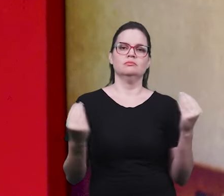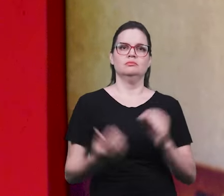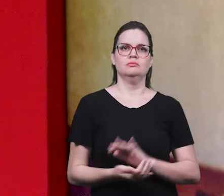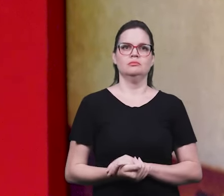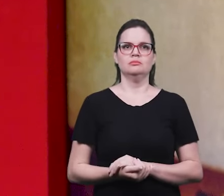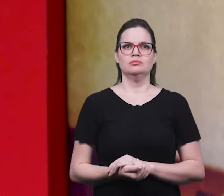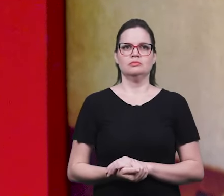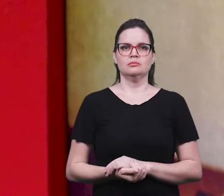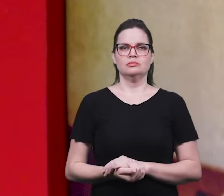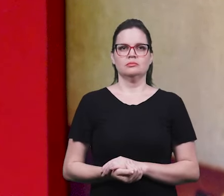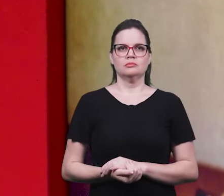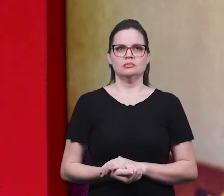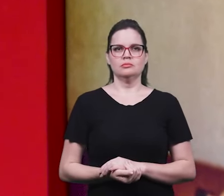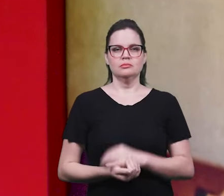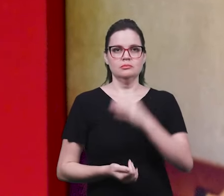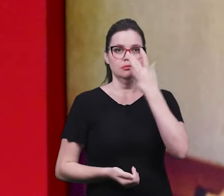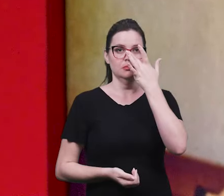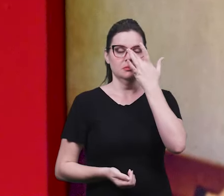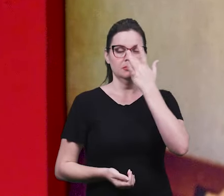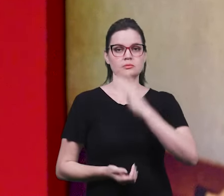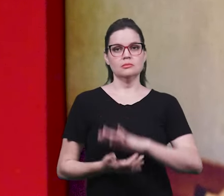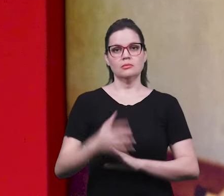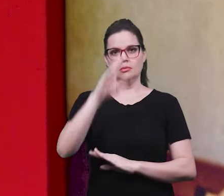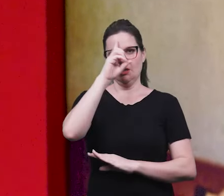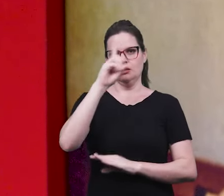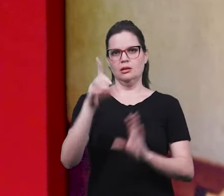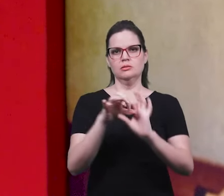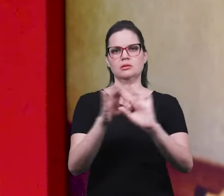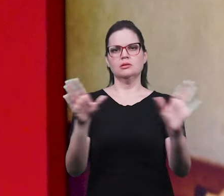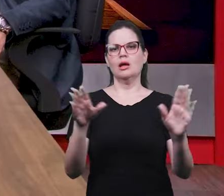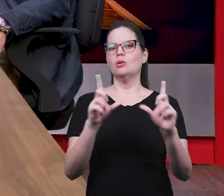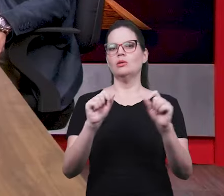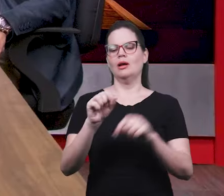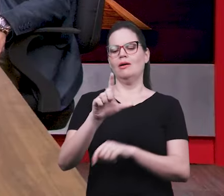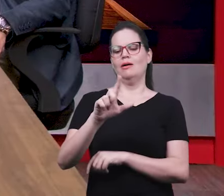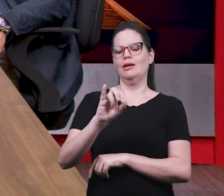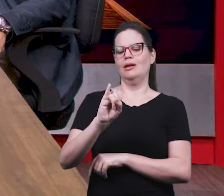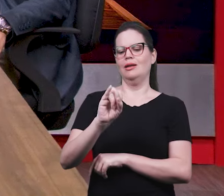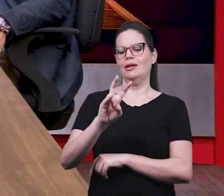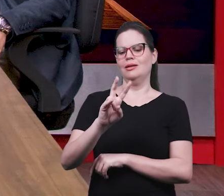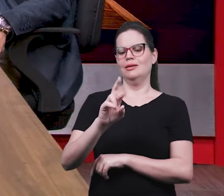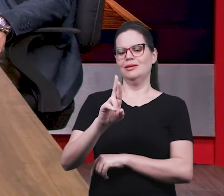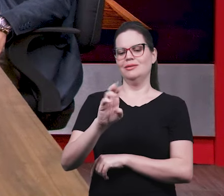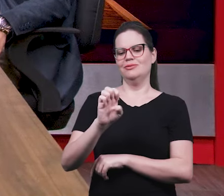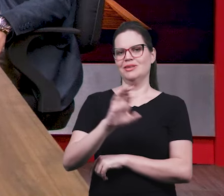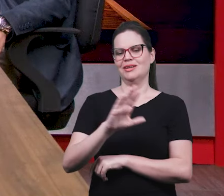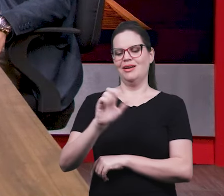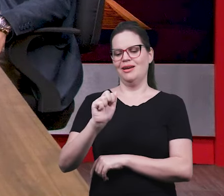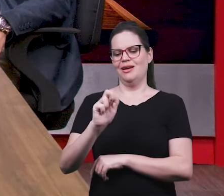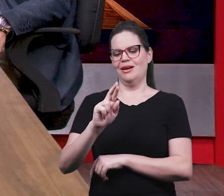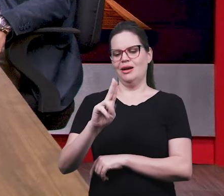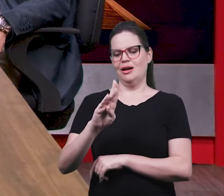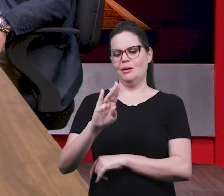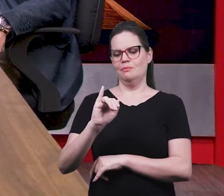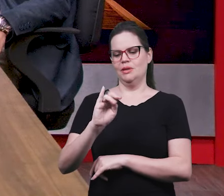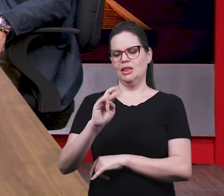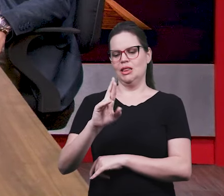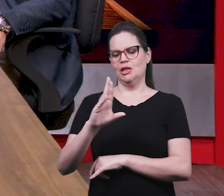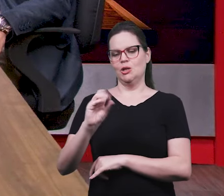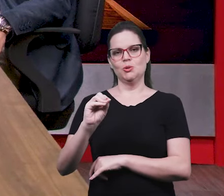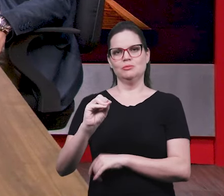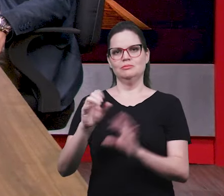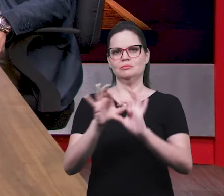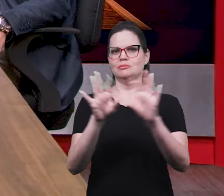ele impede de fazer qualquer coisa. Não é assim, não. Deus dá o livre-arbítrio. E são os três atributos, né? Ele criou o homem com a capacidade